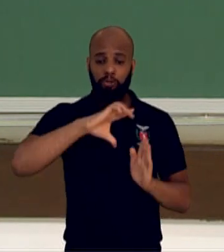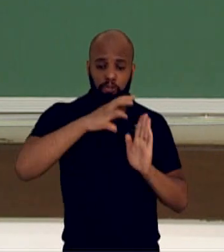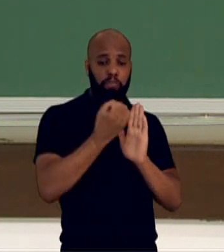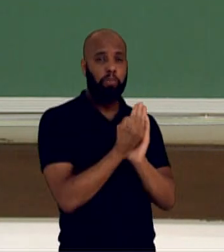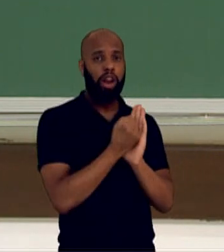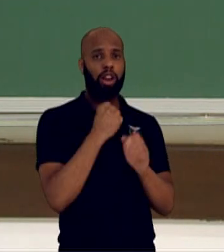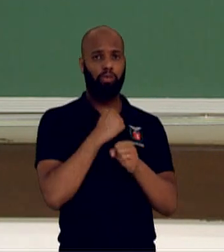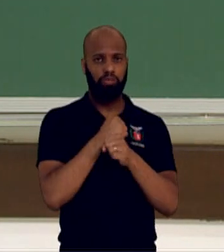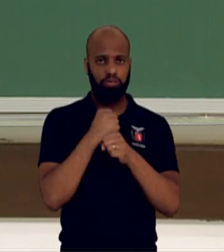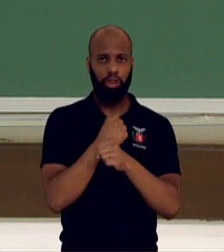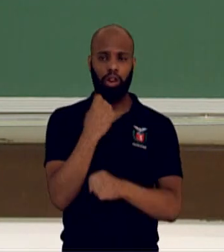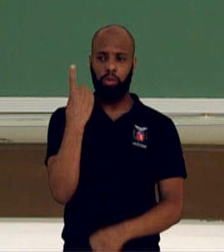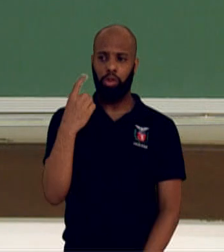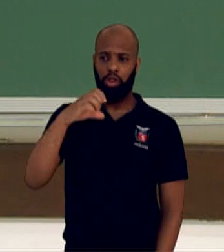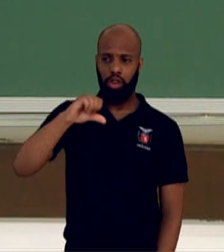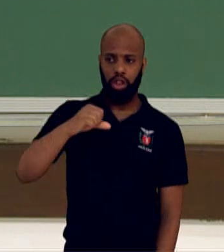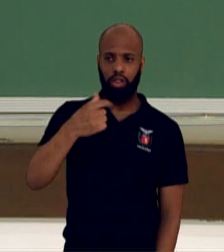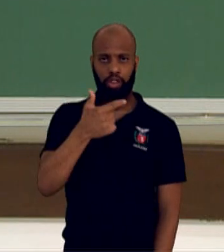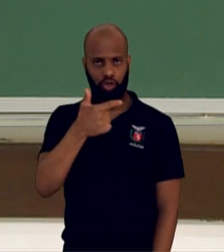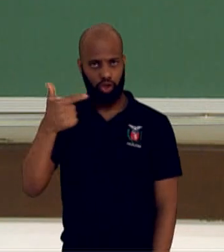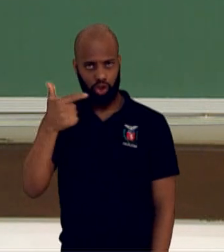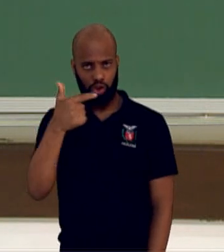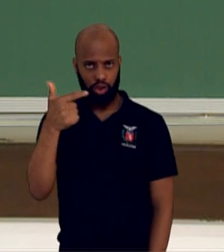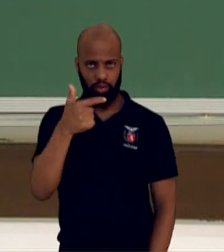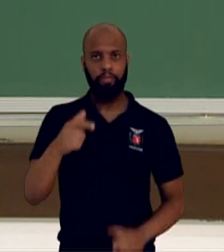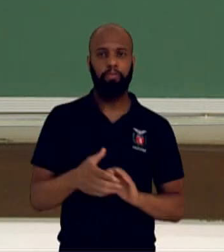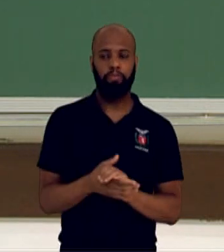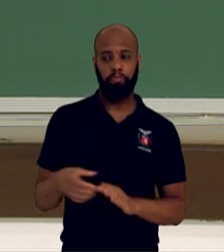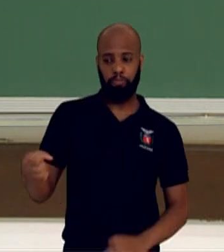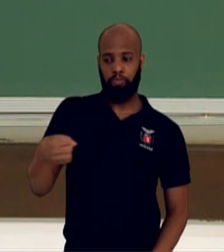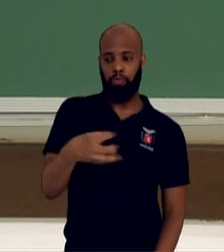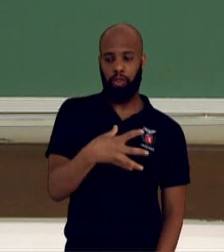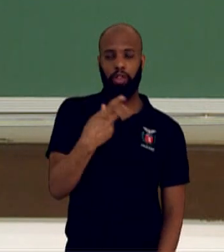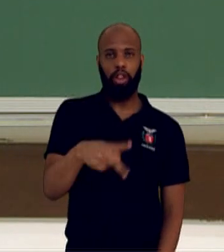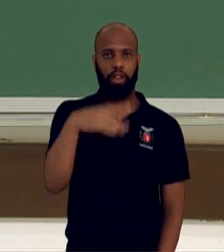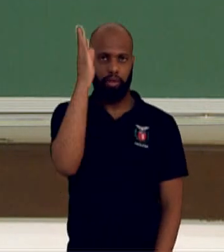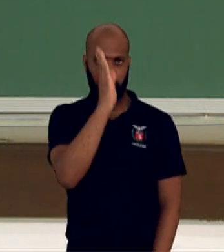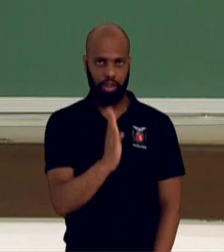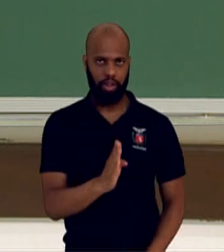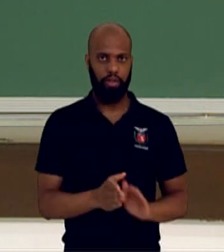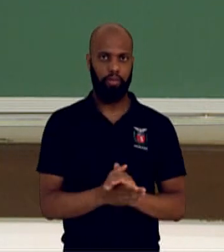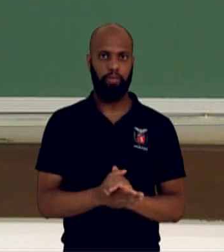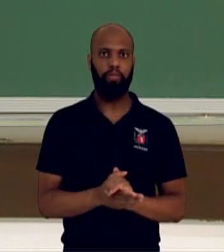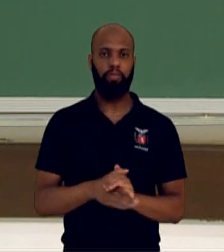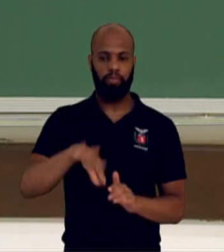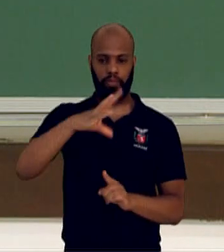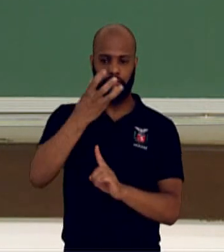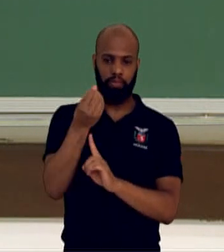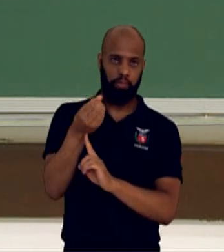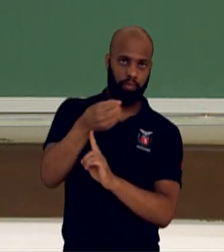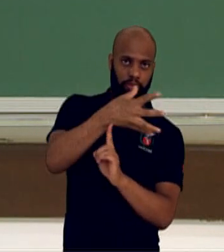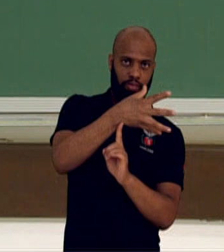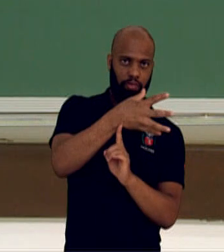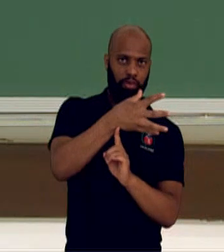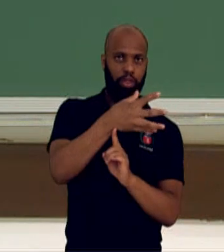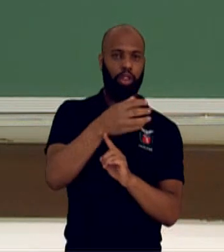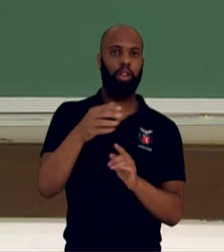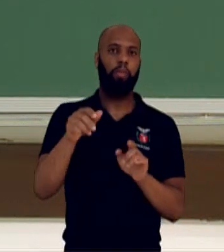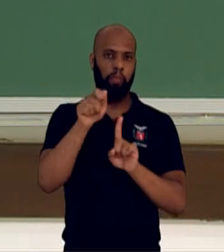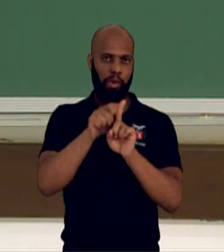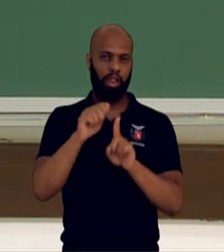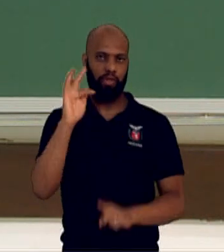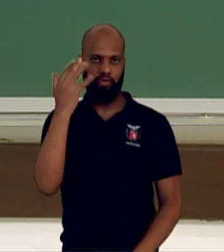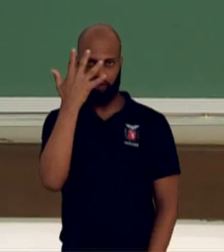em 1922 ali para o modernismo brasileiro, com essa semana que aconteceu ali em fevereiro, certo? Muito